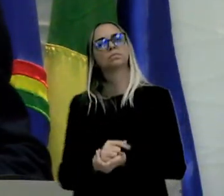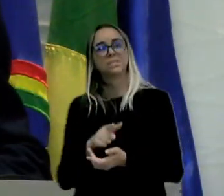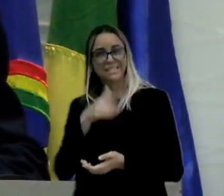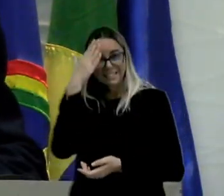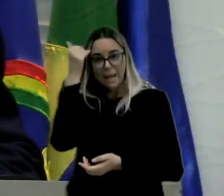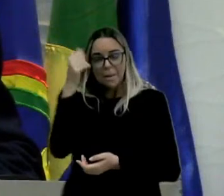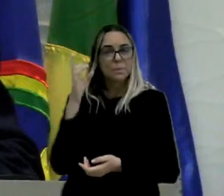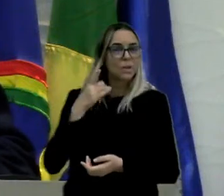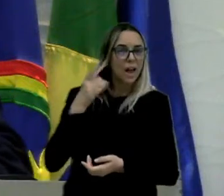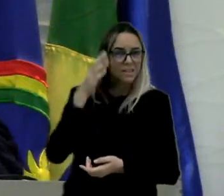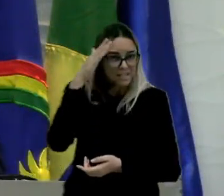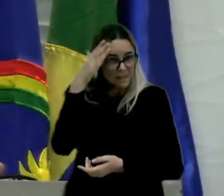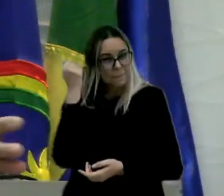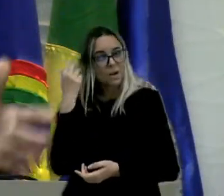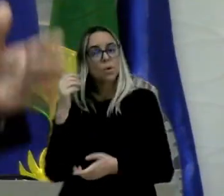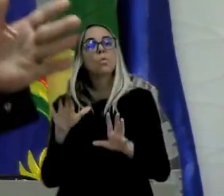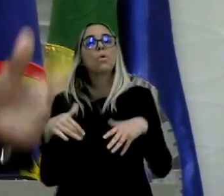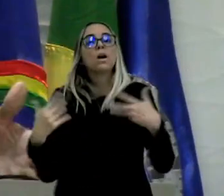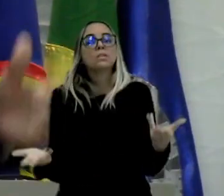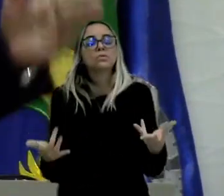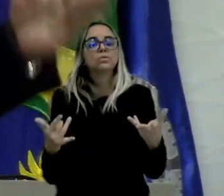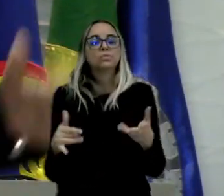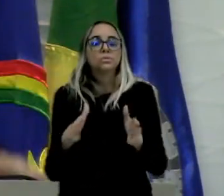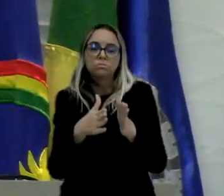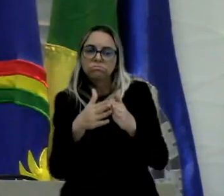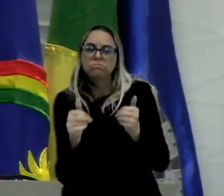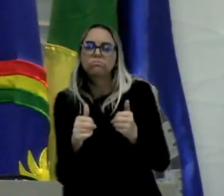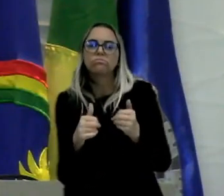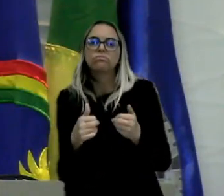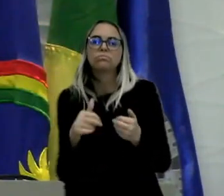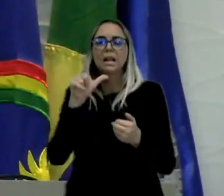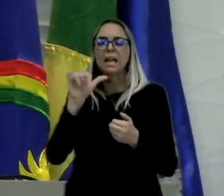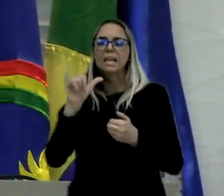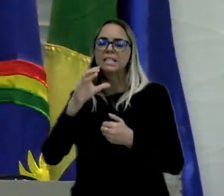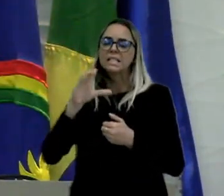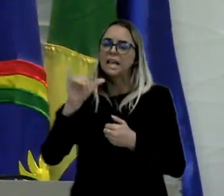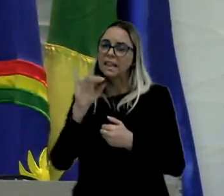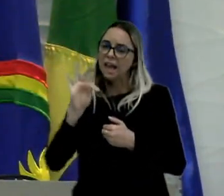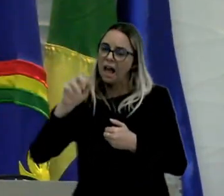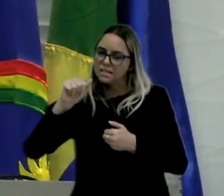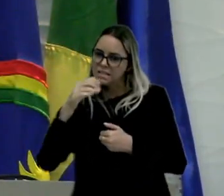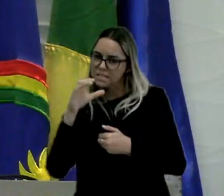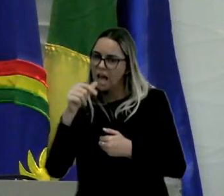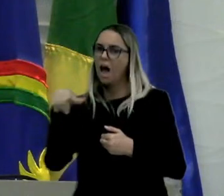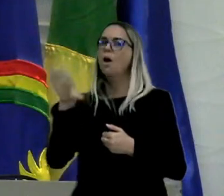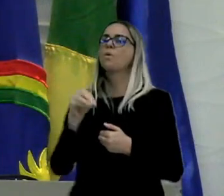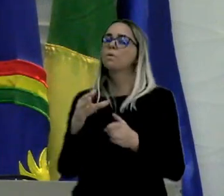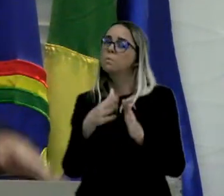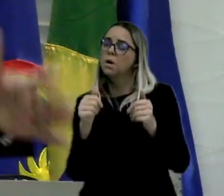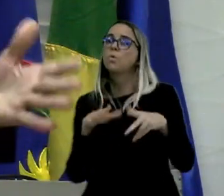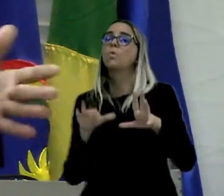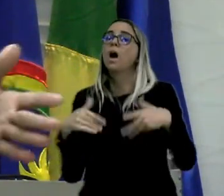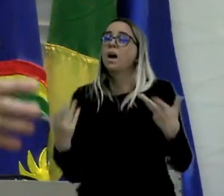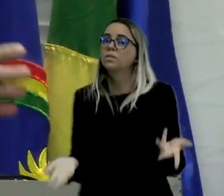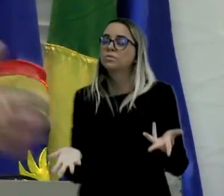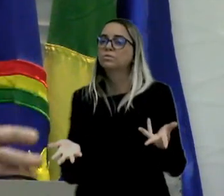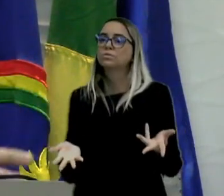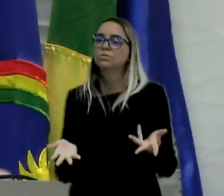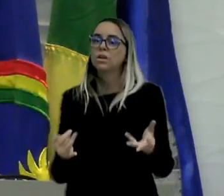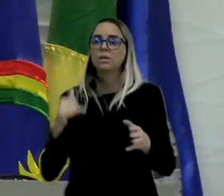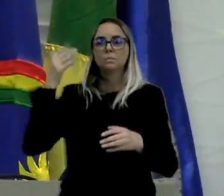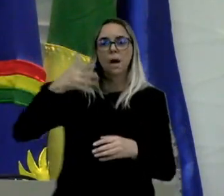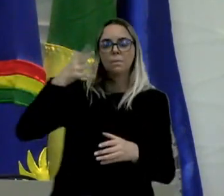sabe quando vai ser a licitação para concluir a obra da Dora do Agreste Vamos fazer uma audiência